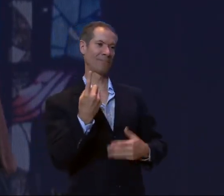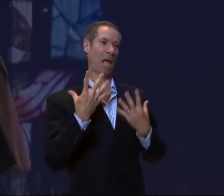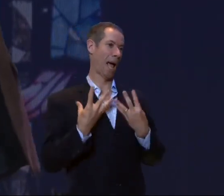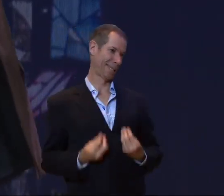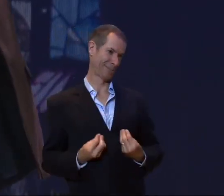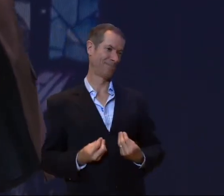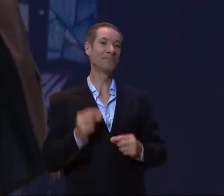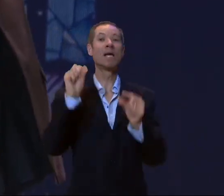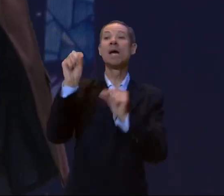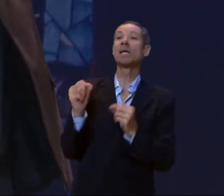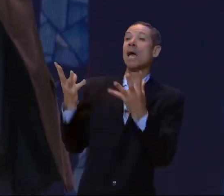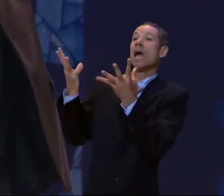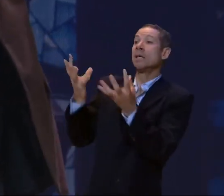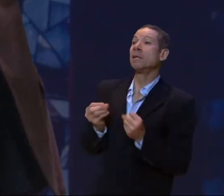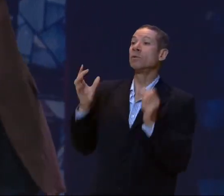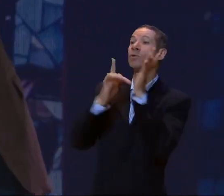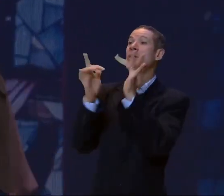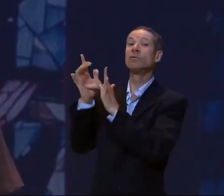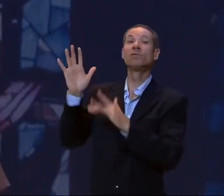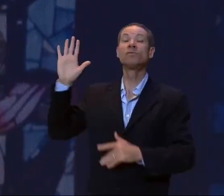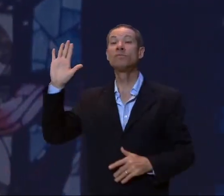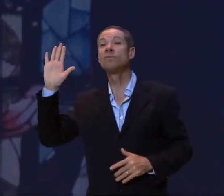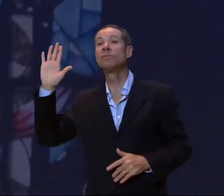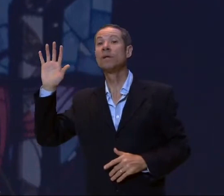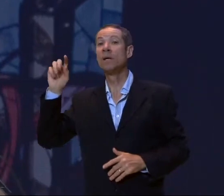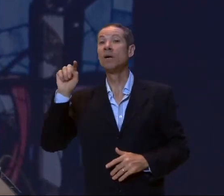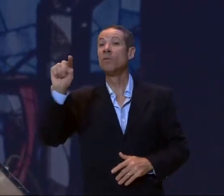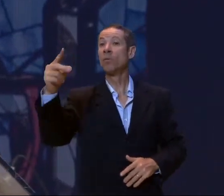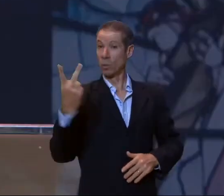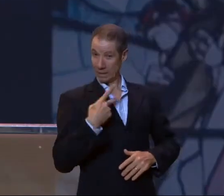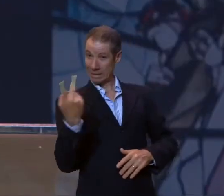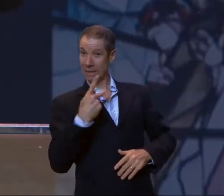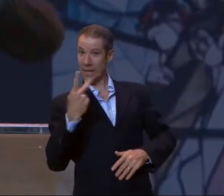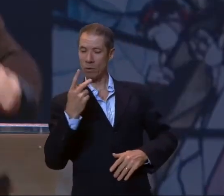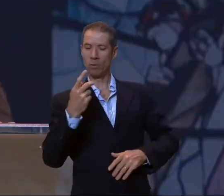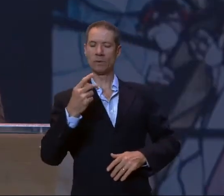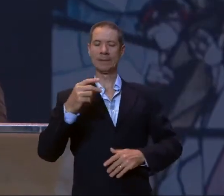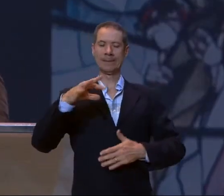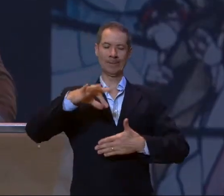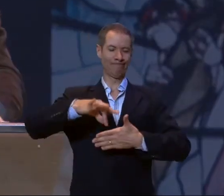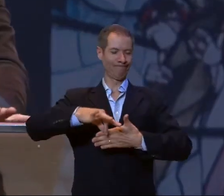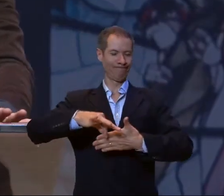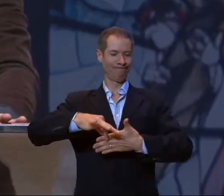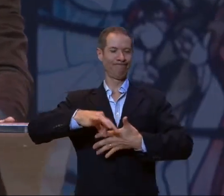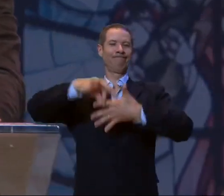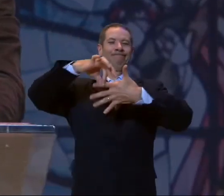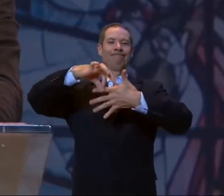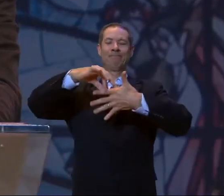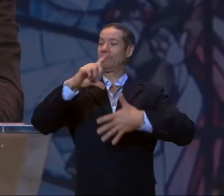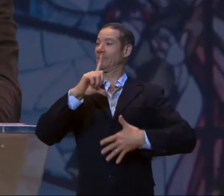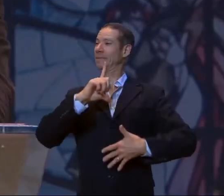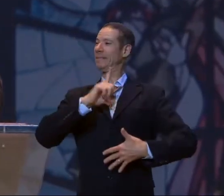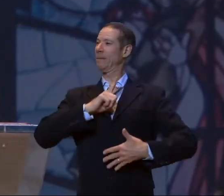Quem já aceitou Jesus aqui? Você e eu temos um privilégio. Nós temos acesso